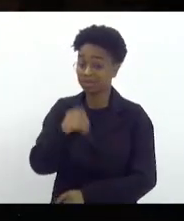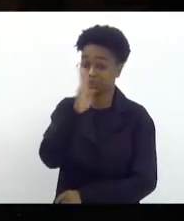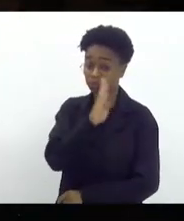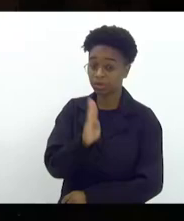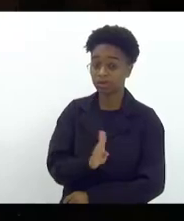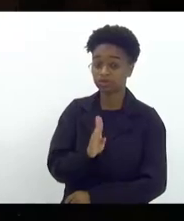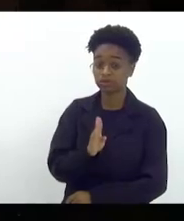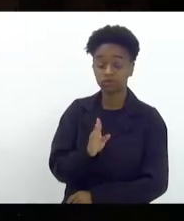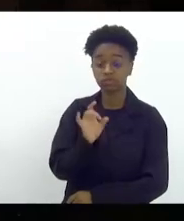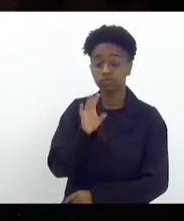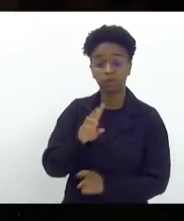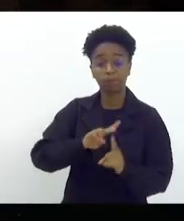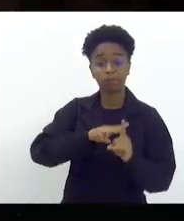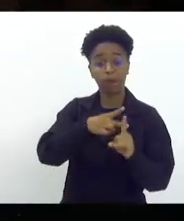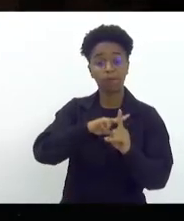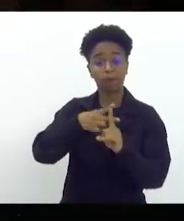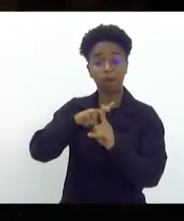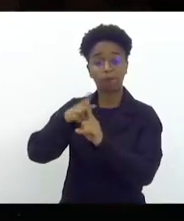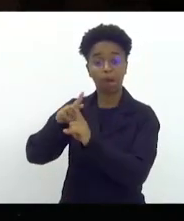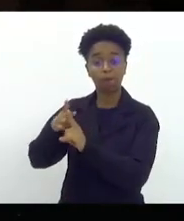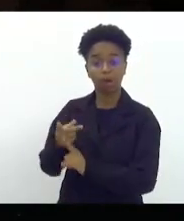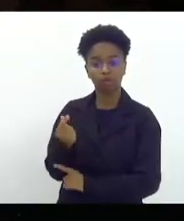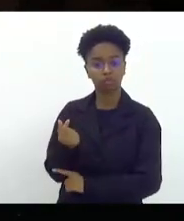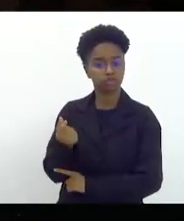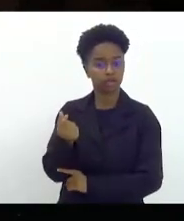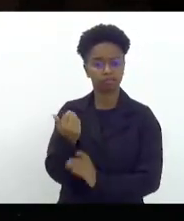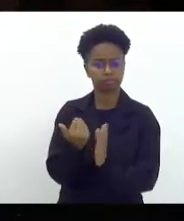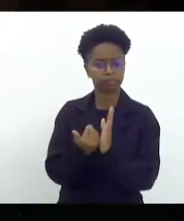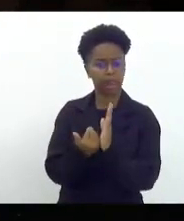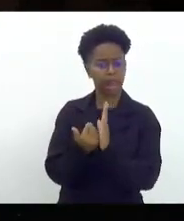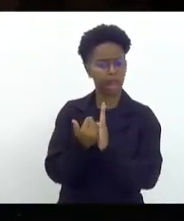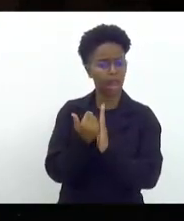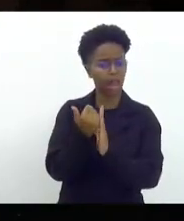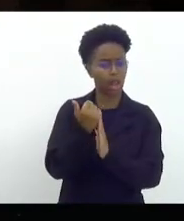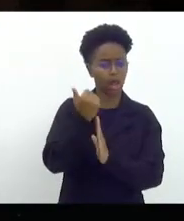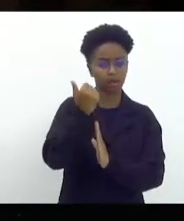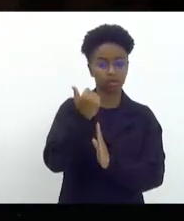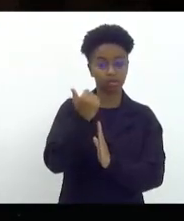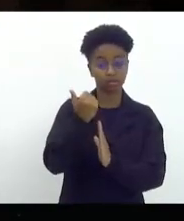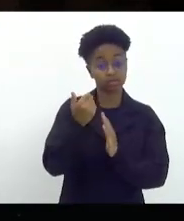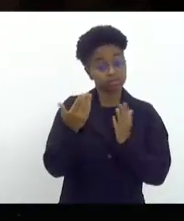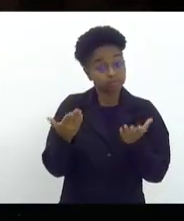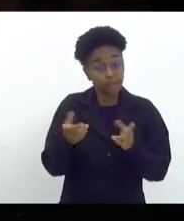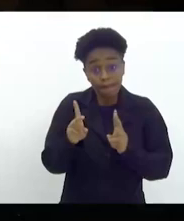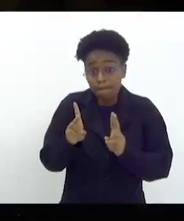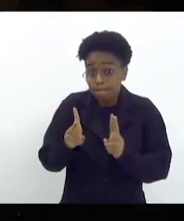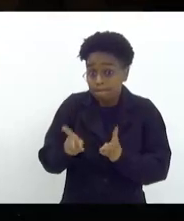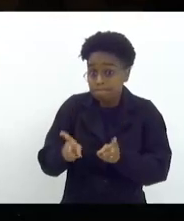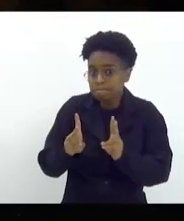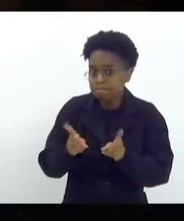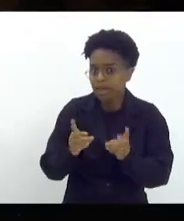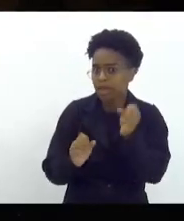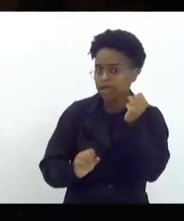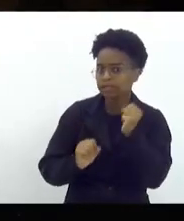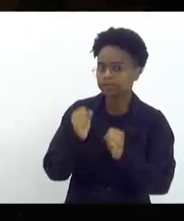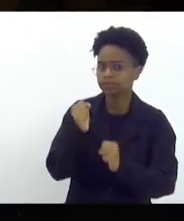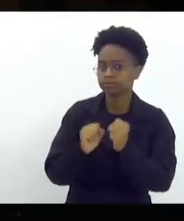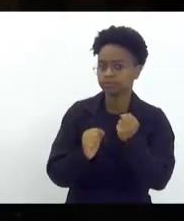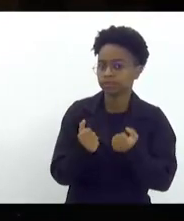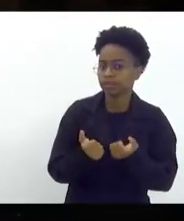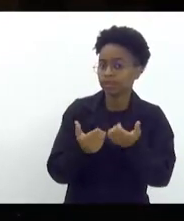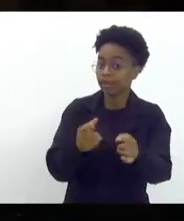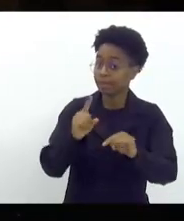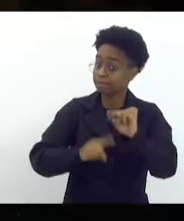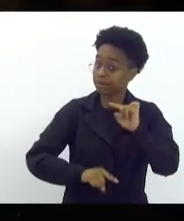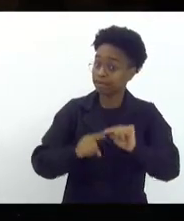viu a sua lucratividade aumentar exponencialmente e essa mesma indústria bélica que fornece